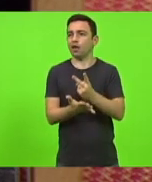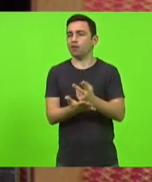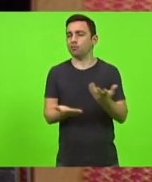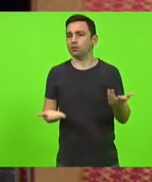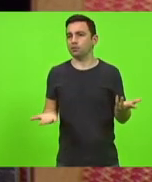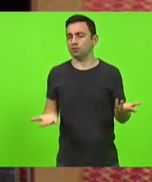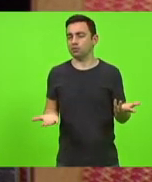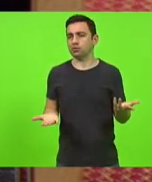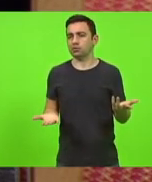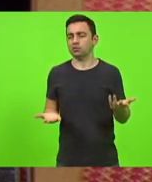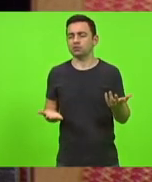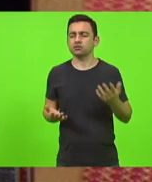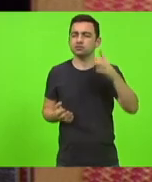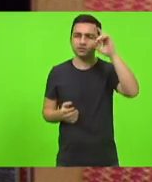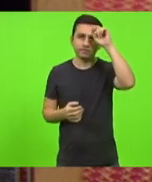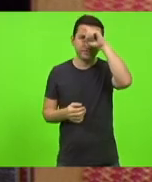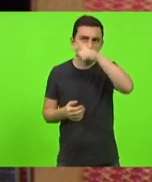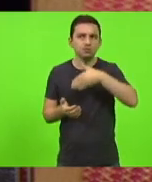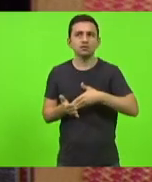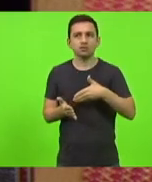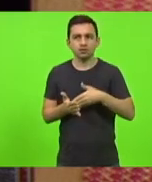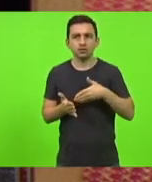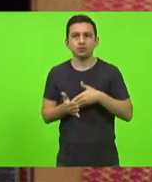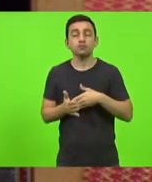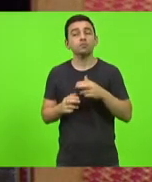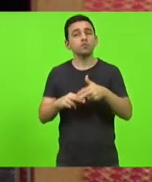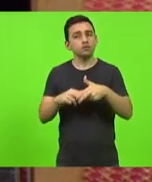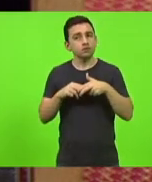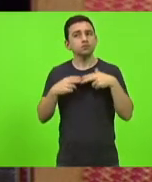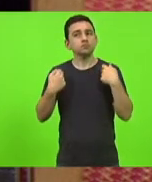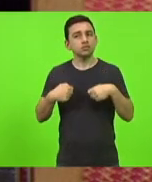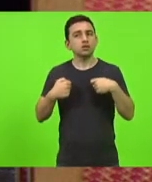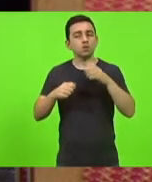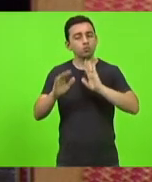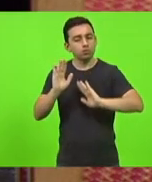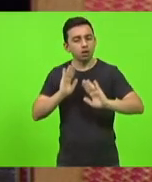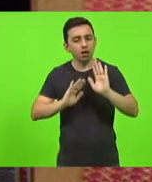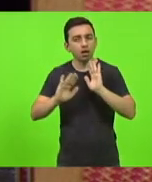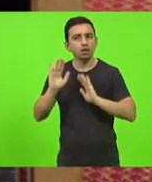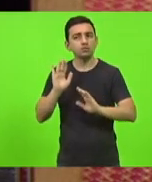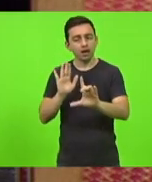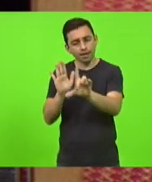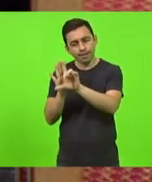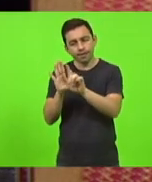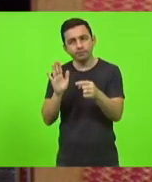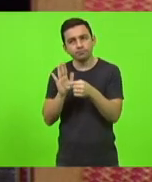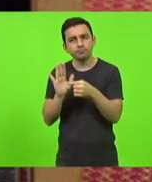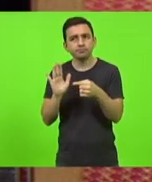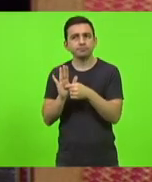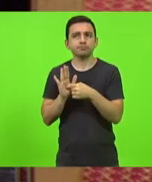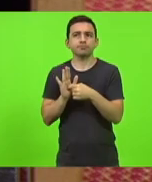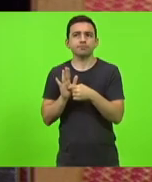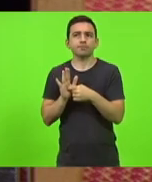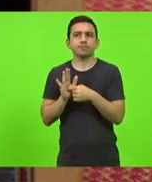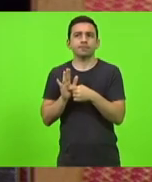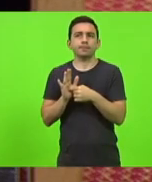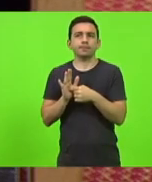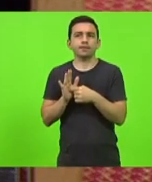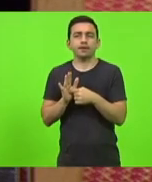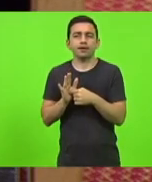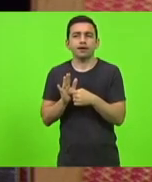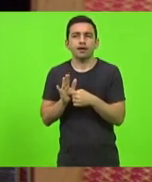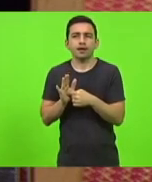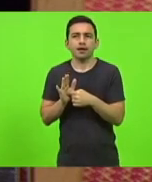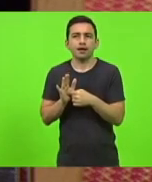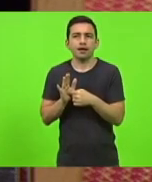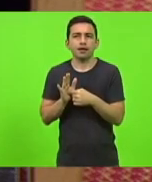dificuldade nós temos. Por isso, nós temos que ter o cuidado para que a legislação não tenha